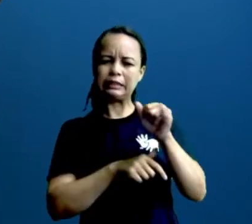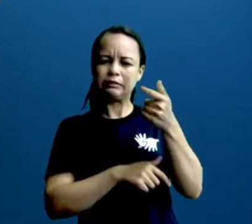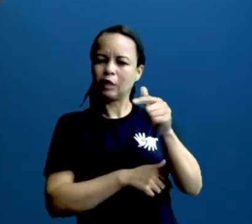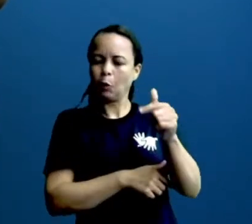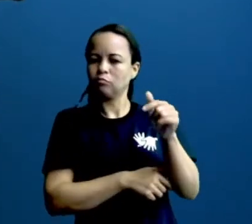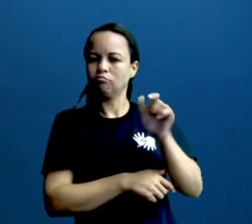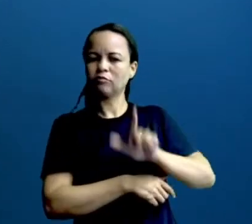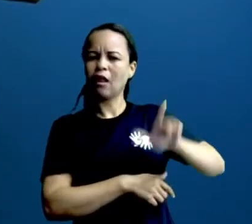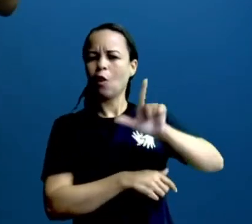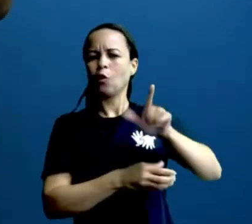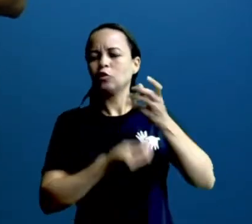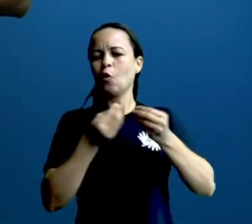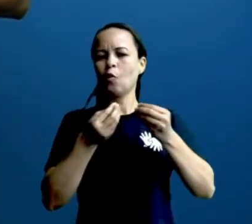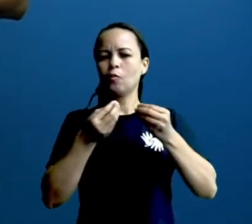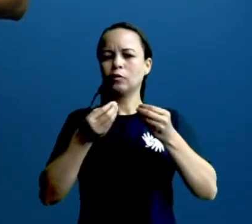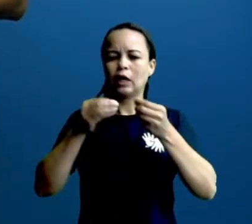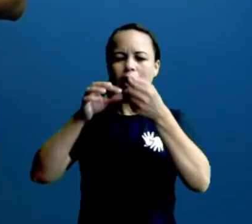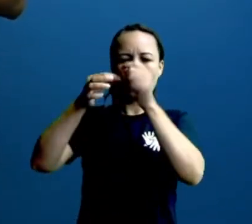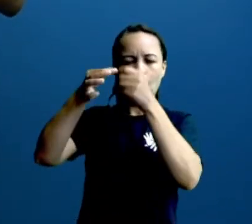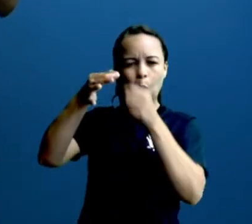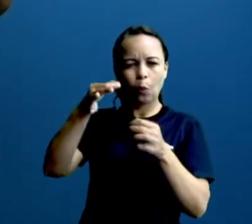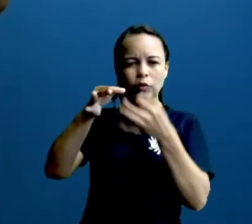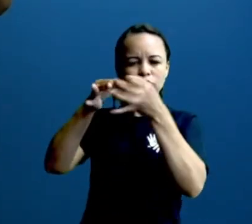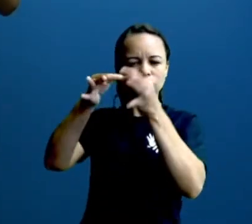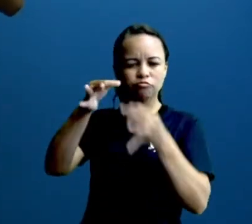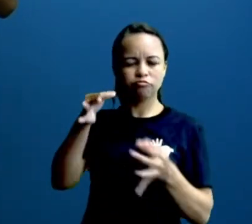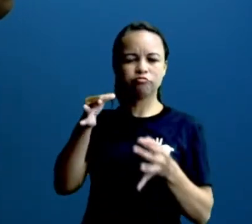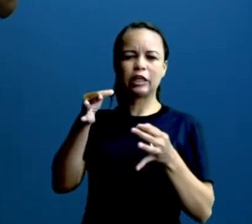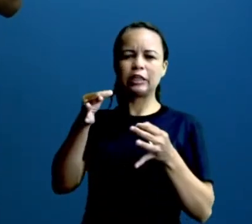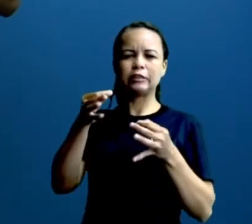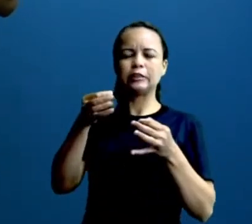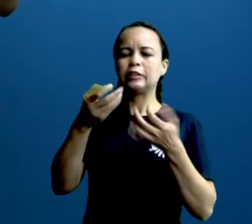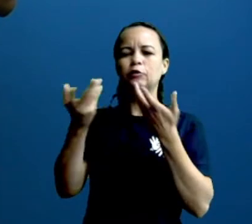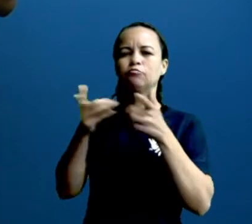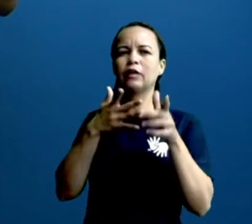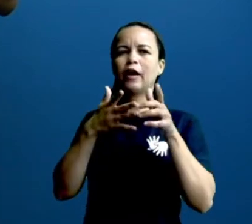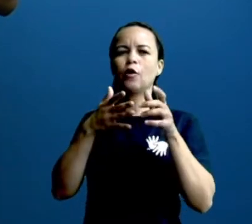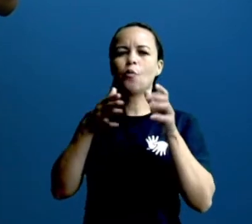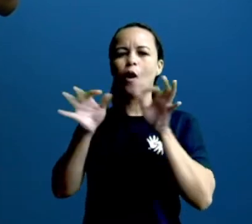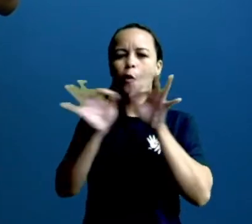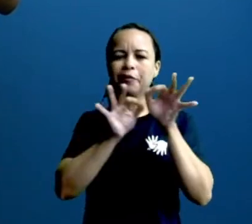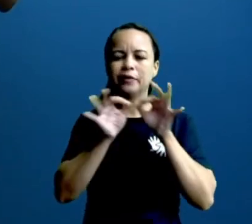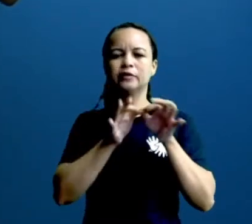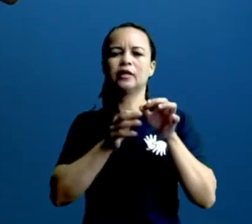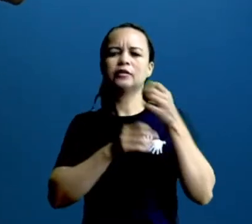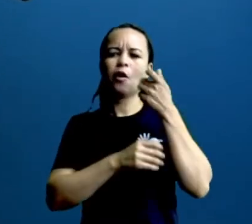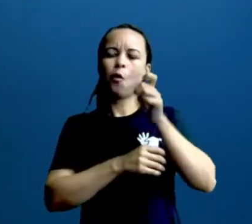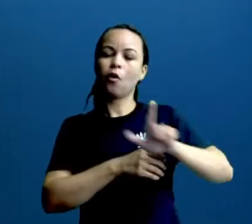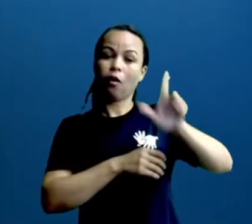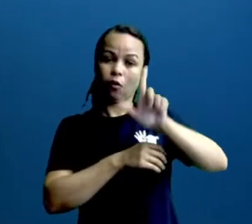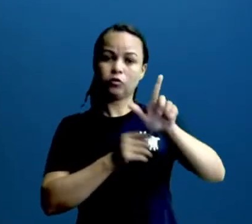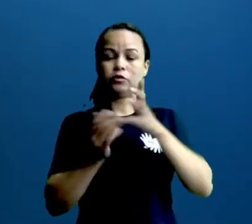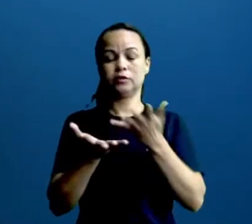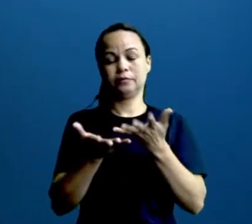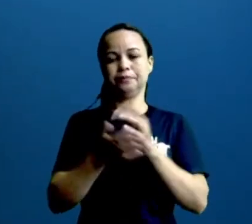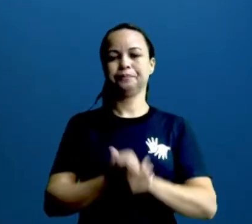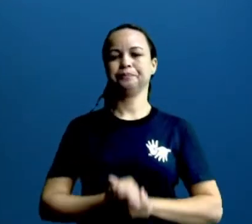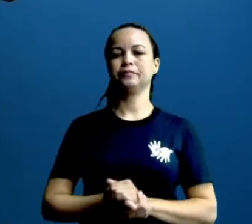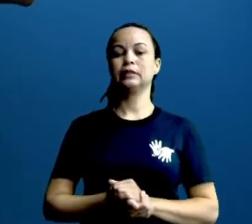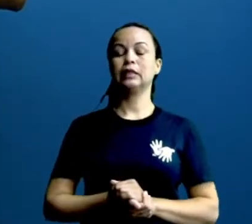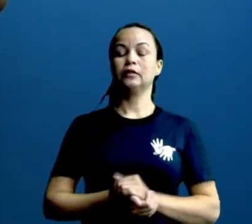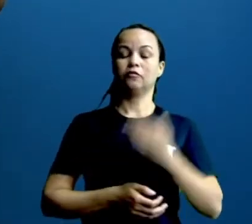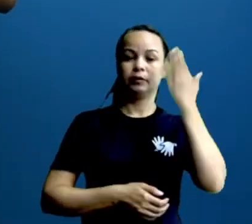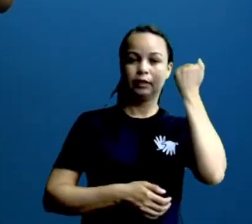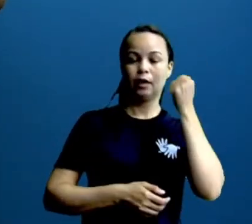puxar assunto e continuar esse assunto sem ter uma estrutura lógica, tá? Então vamos saber primeiro o